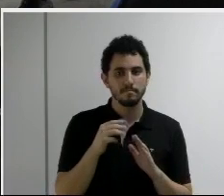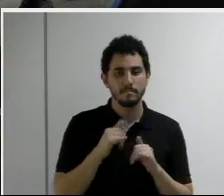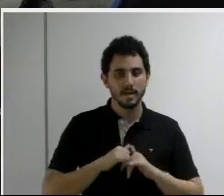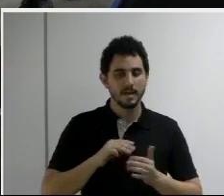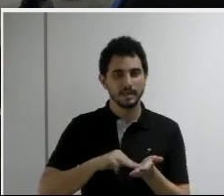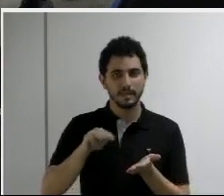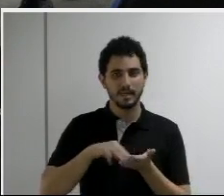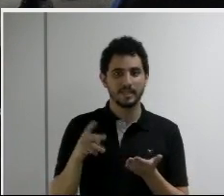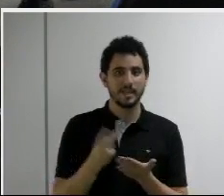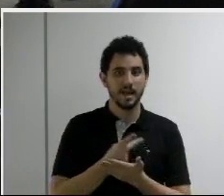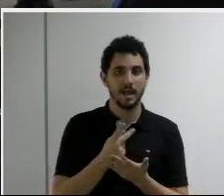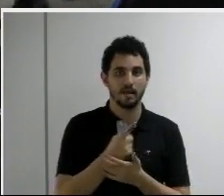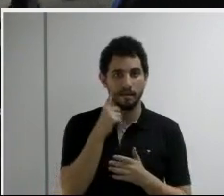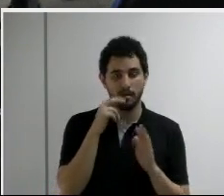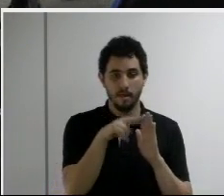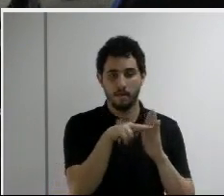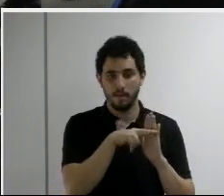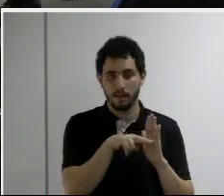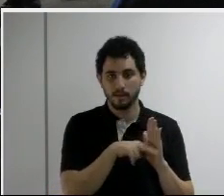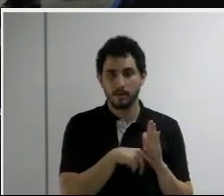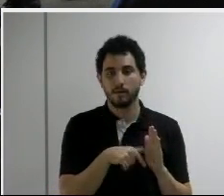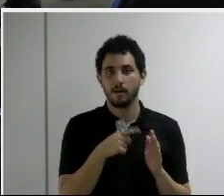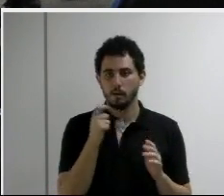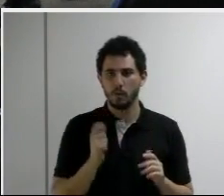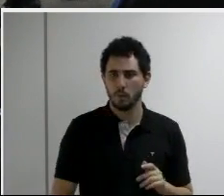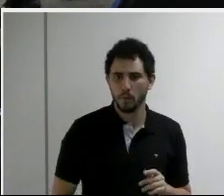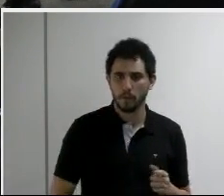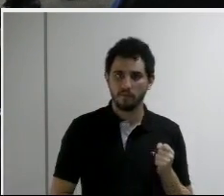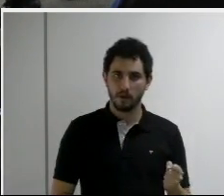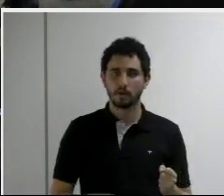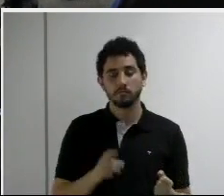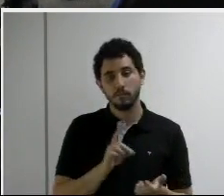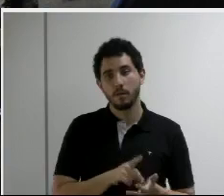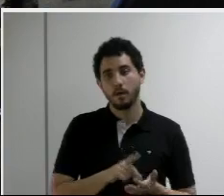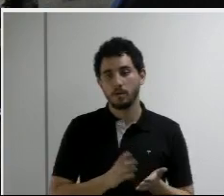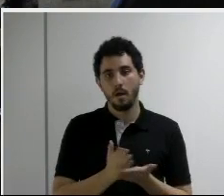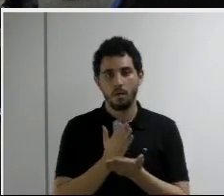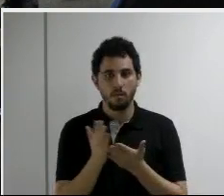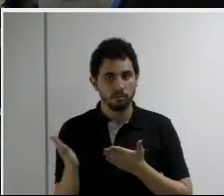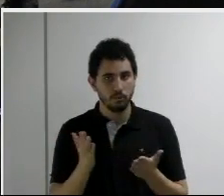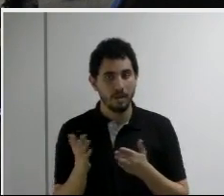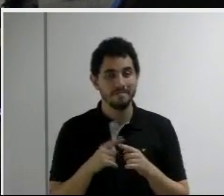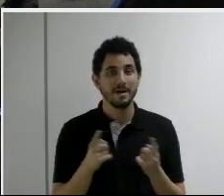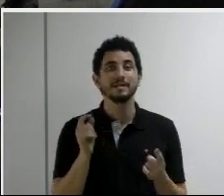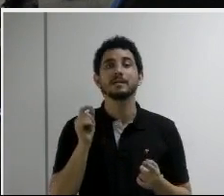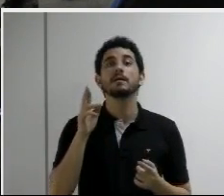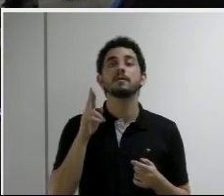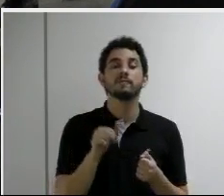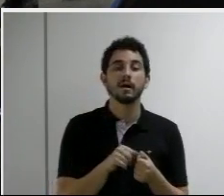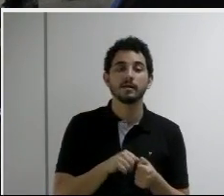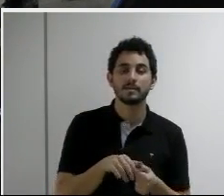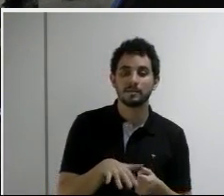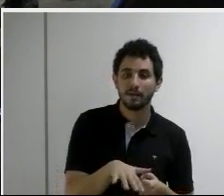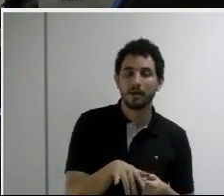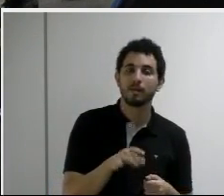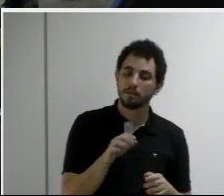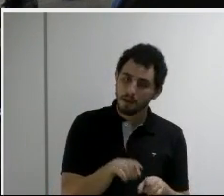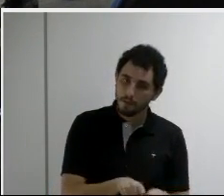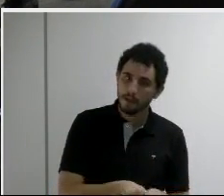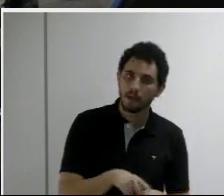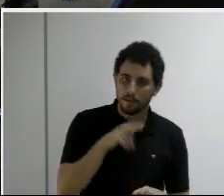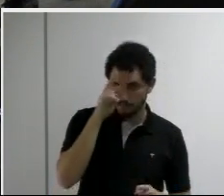que isso traz. Primeiro, que a regulação é vista como dura demais, o que pode ser verdadeiro em alguns cenários. Mas quem faz isso, de certa maneira, também está